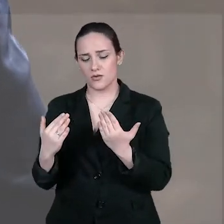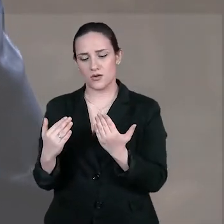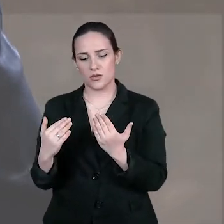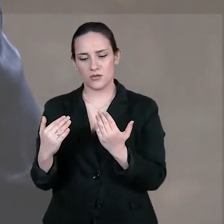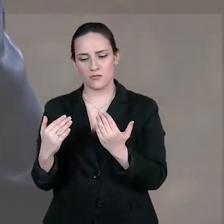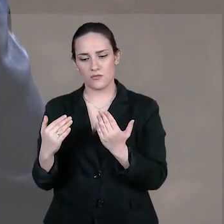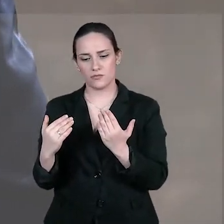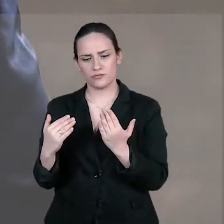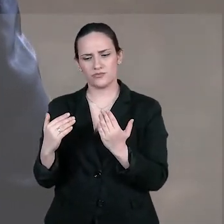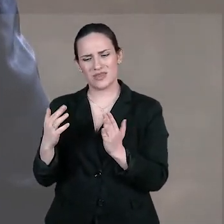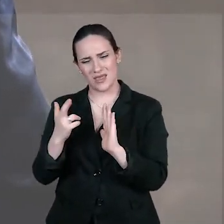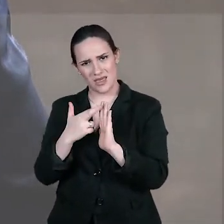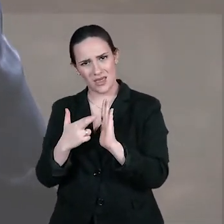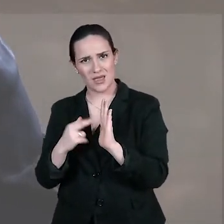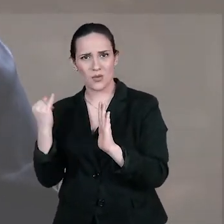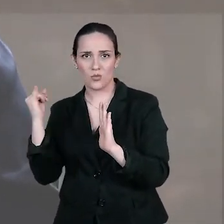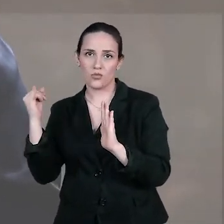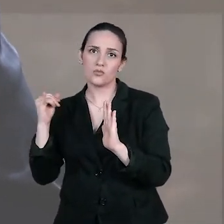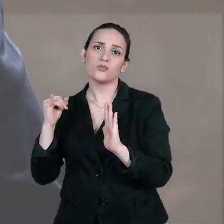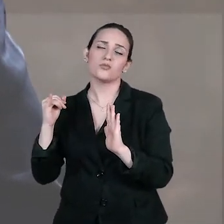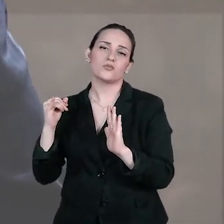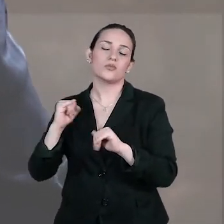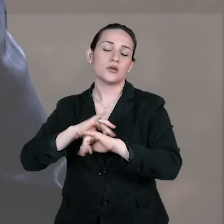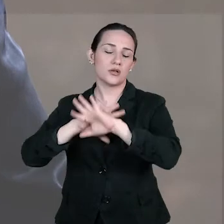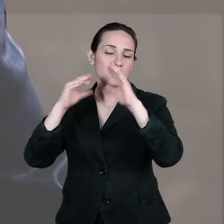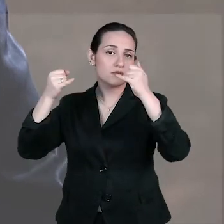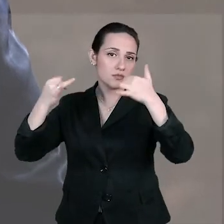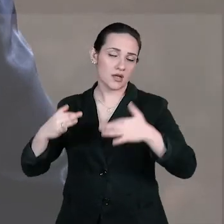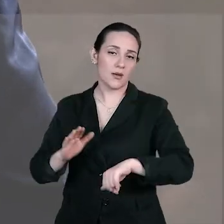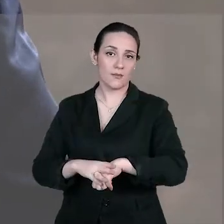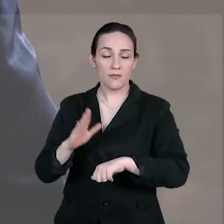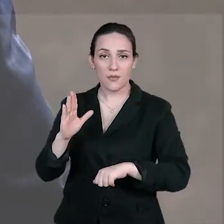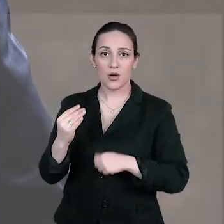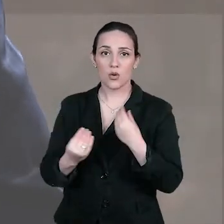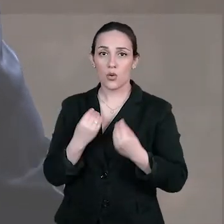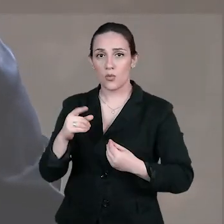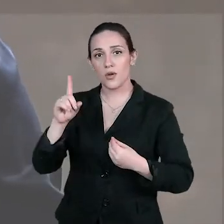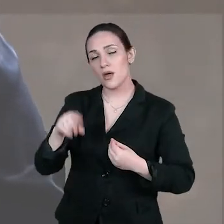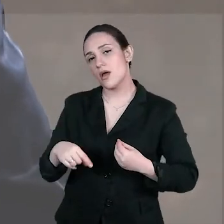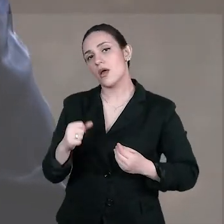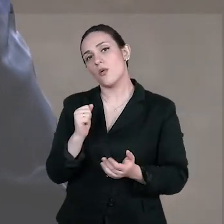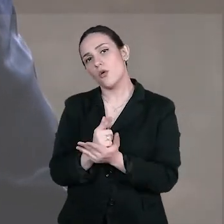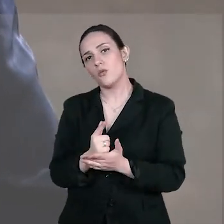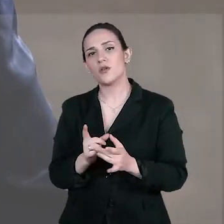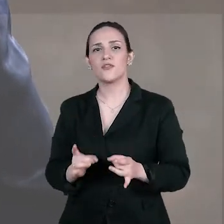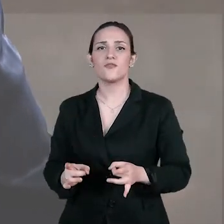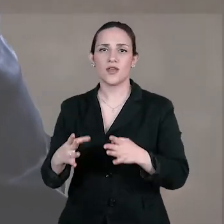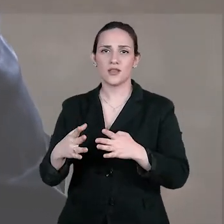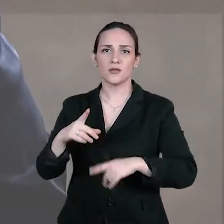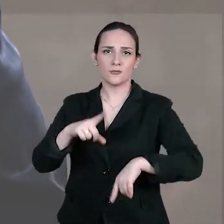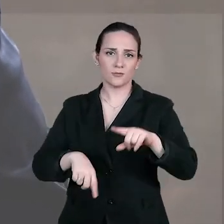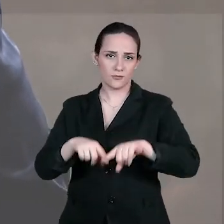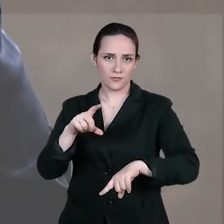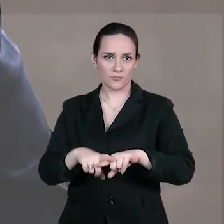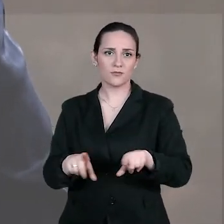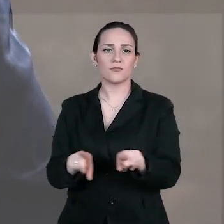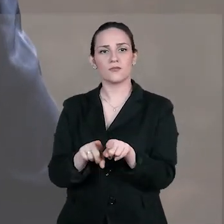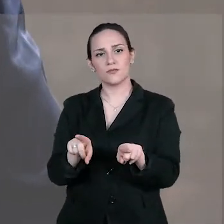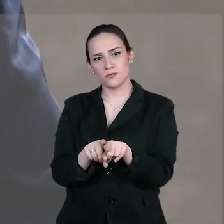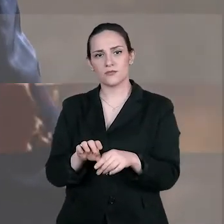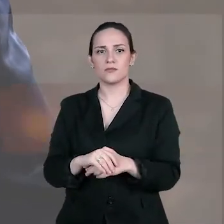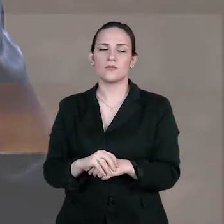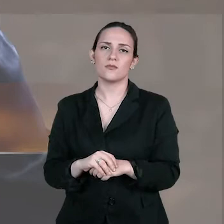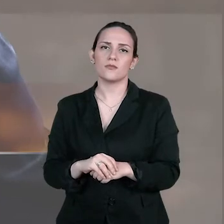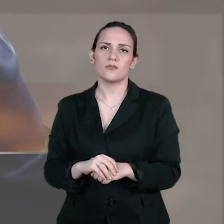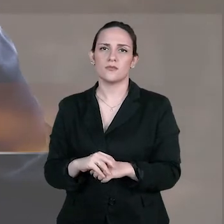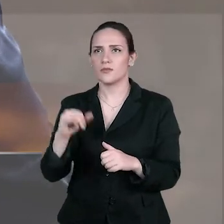a aproximação das regras tributárias, sobretudo sobre os tributos sobre consumo, que incidem sobre o consumo, uma aproximação